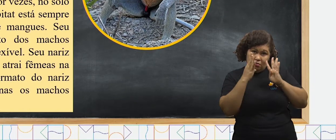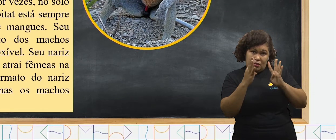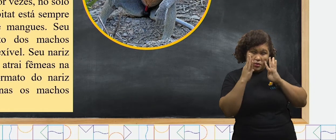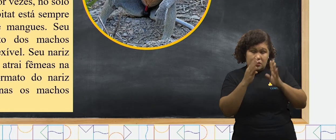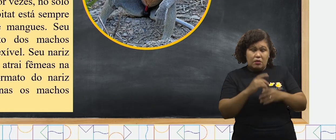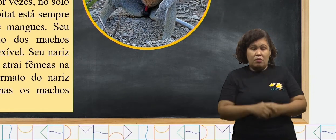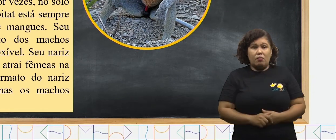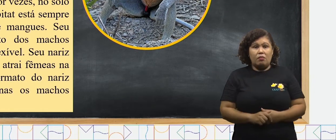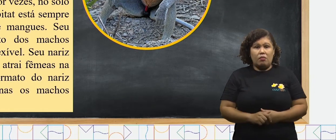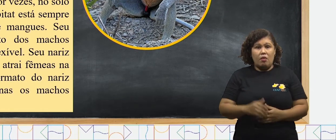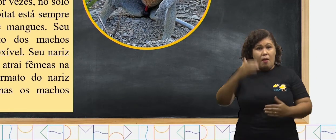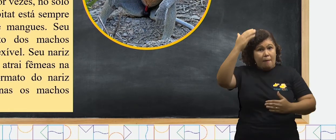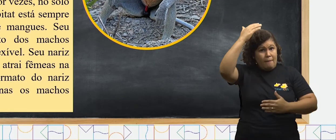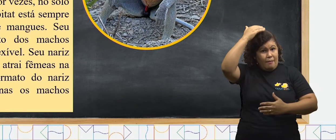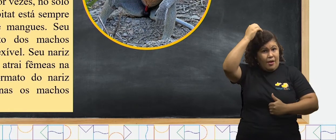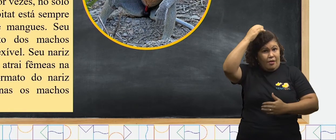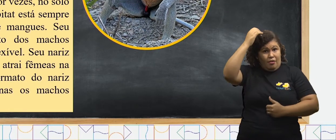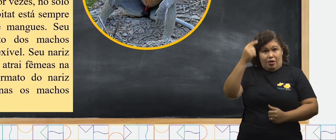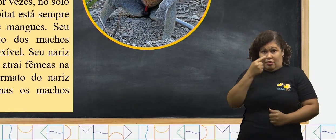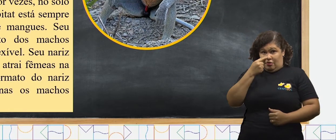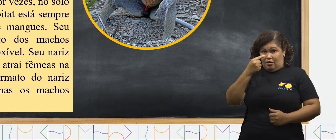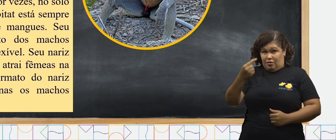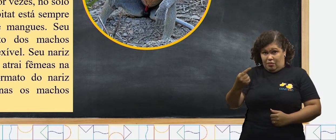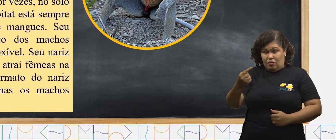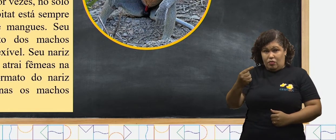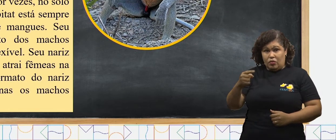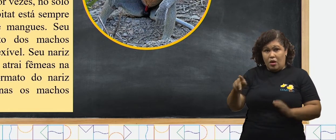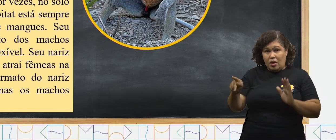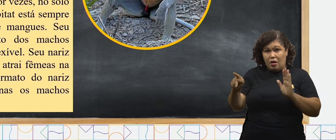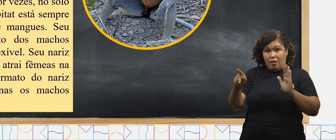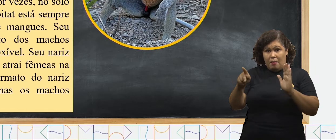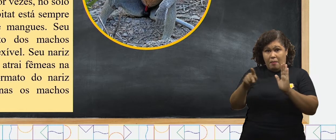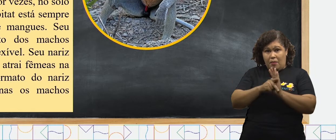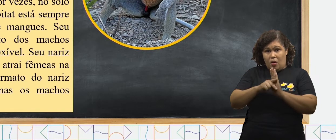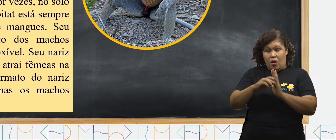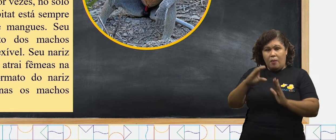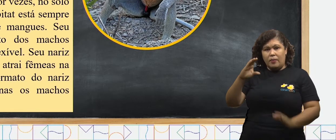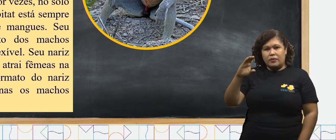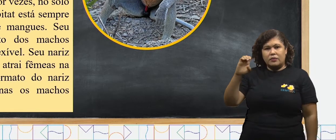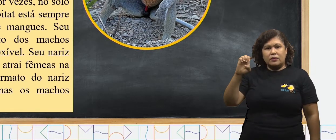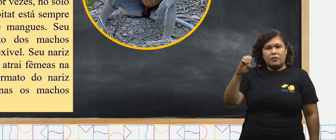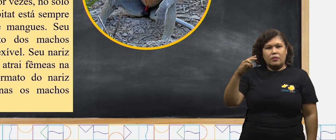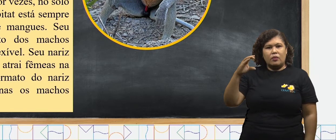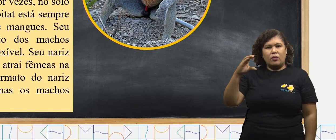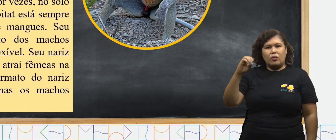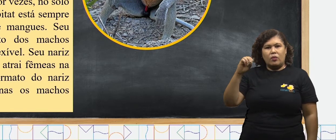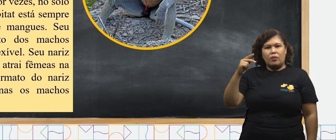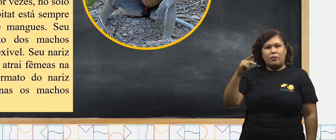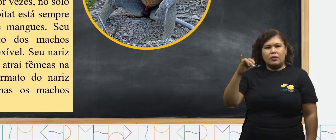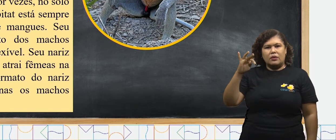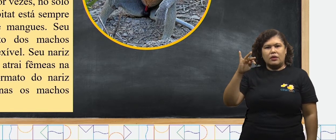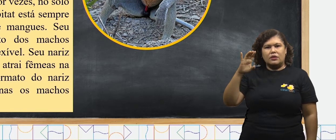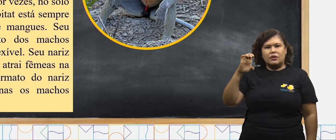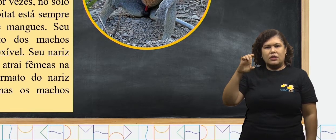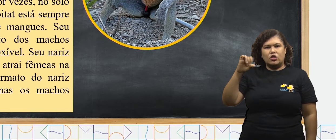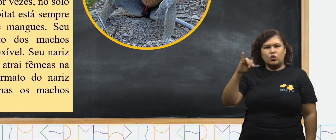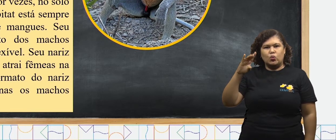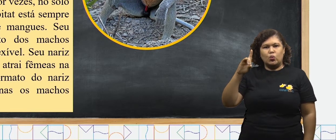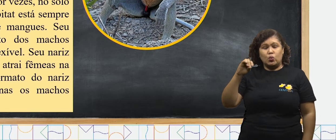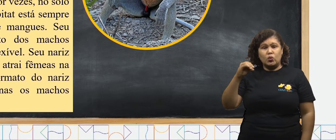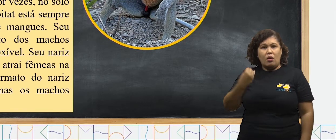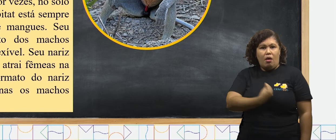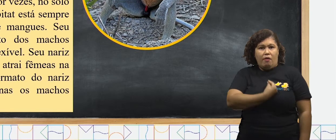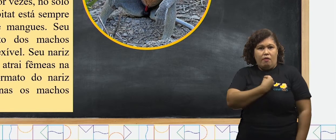O macaco narigudo é um macaco da família dos cercopitecídeos, endêmico das